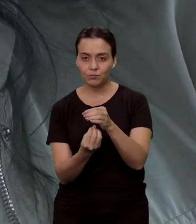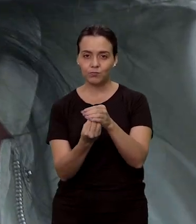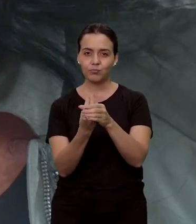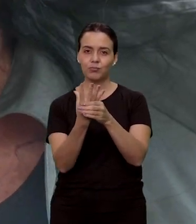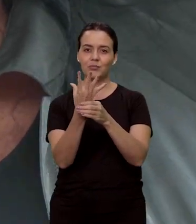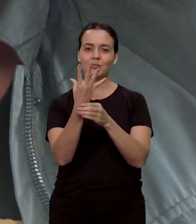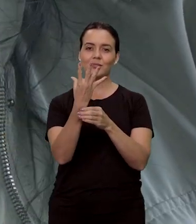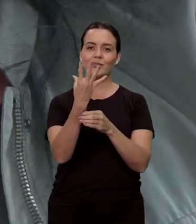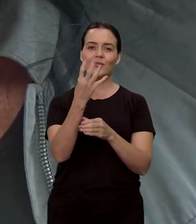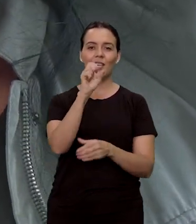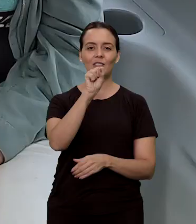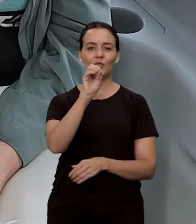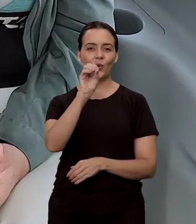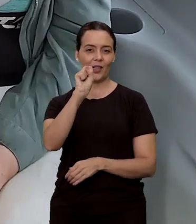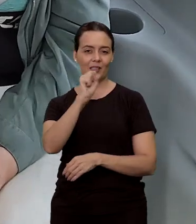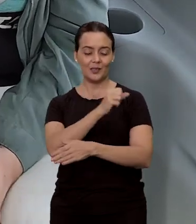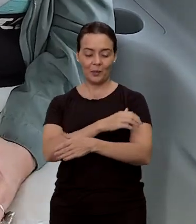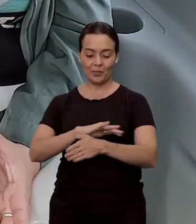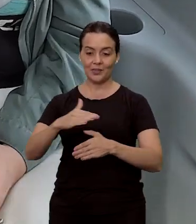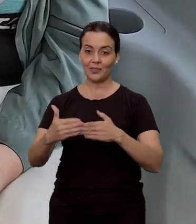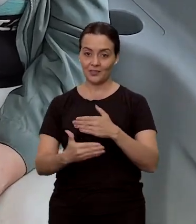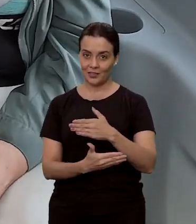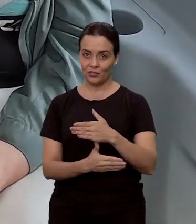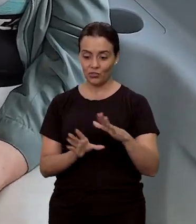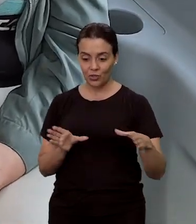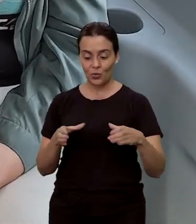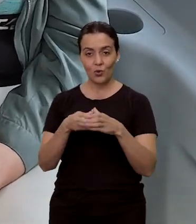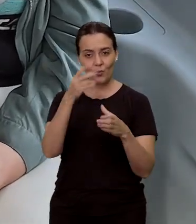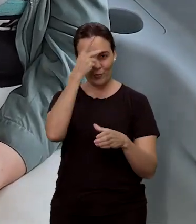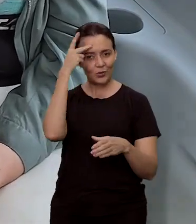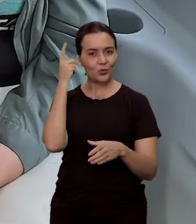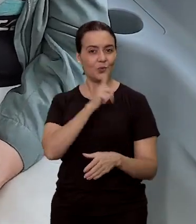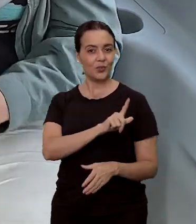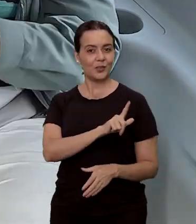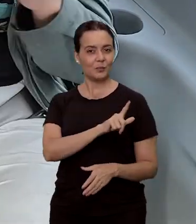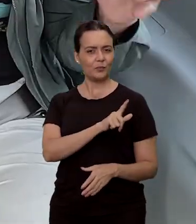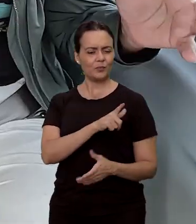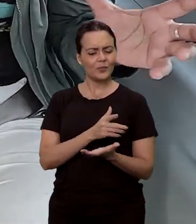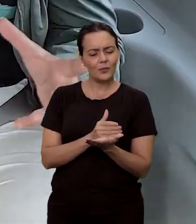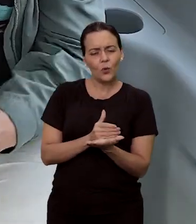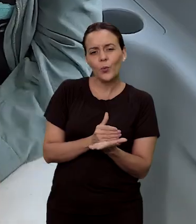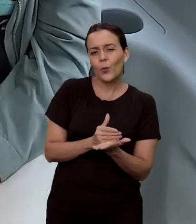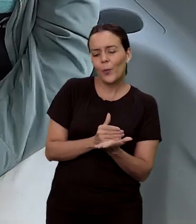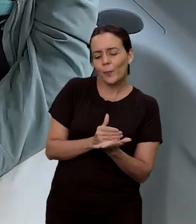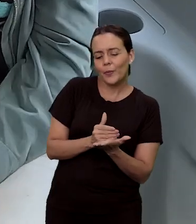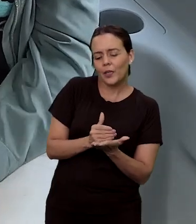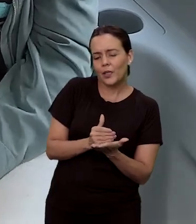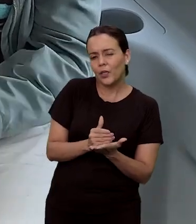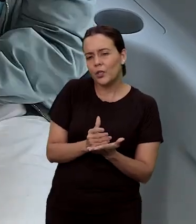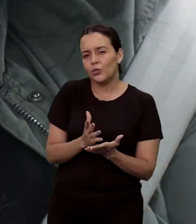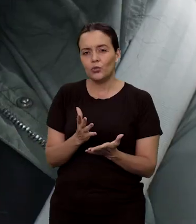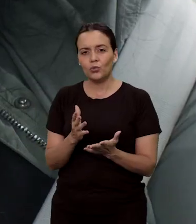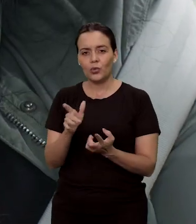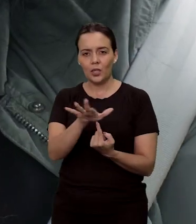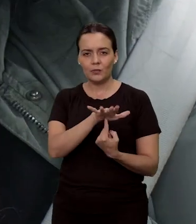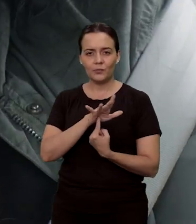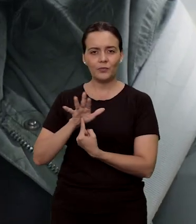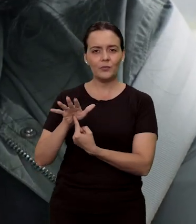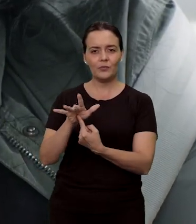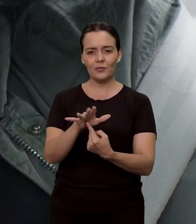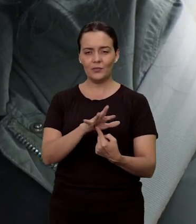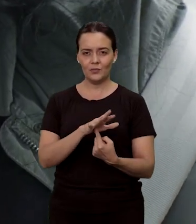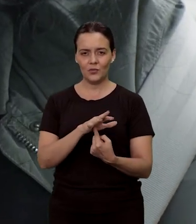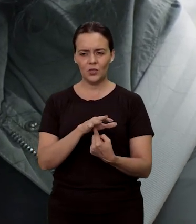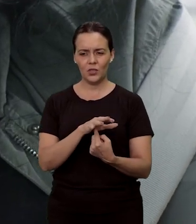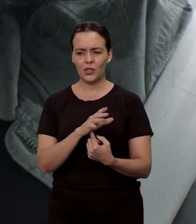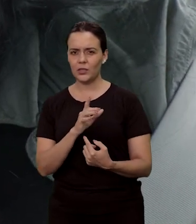Mata Atlântica. Que legal! E nesse início dessa nossa jornada aí de meio ambiente, várias organizações